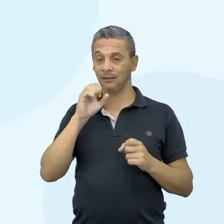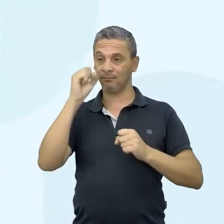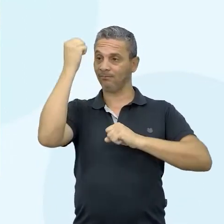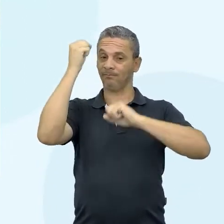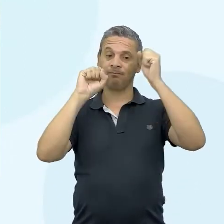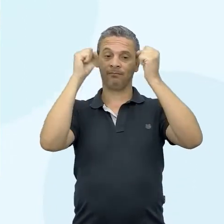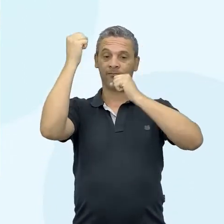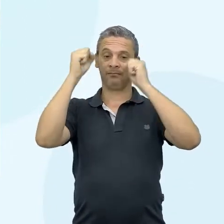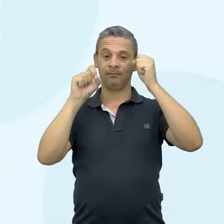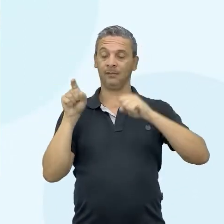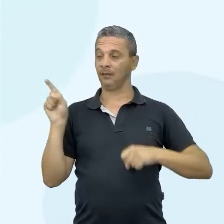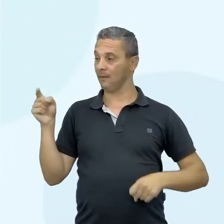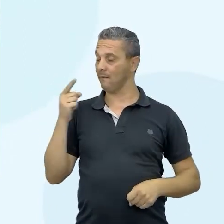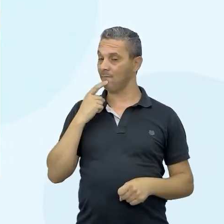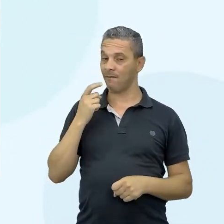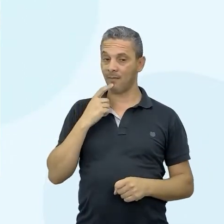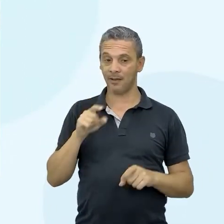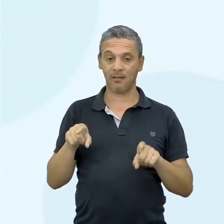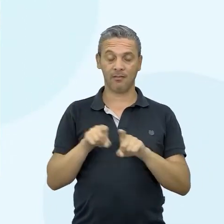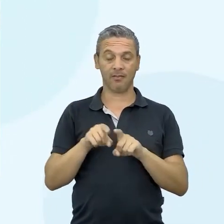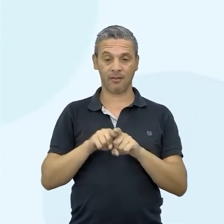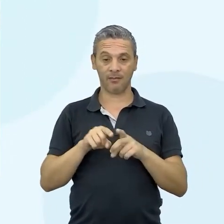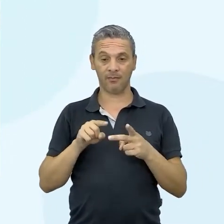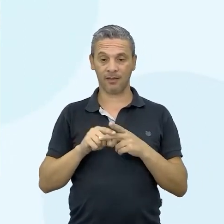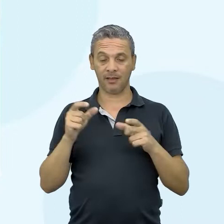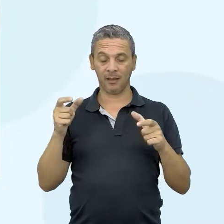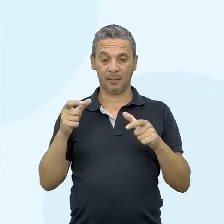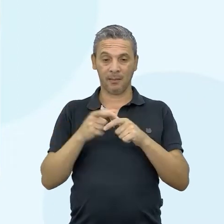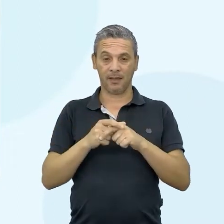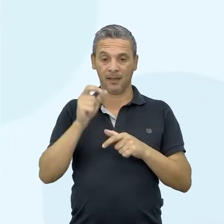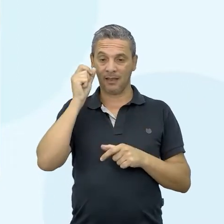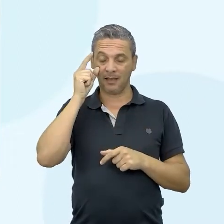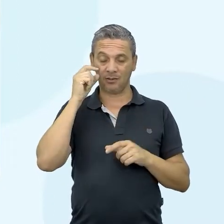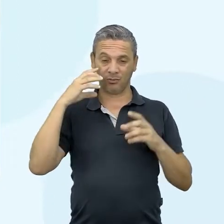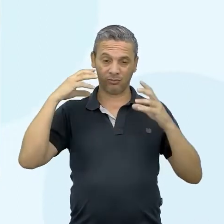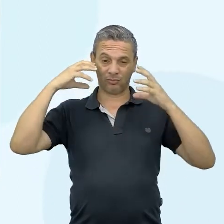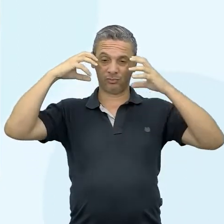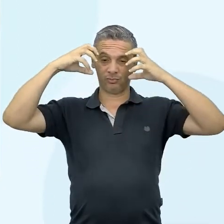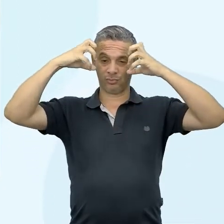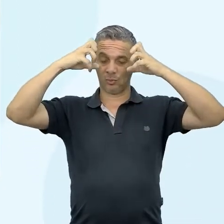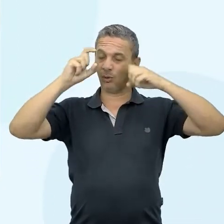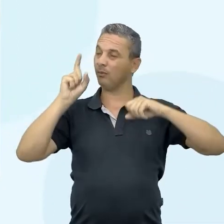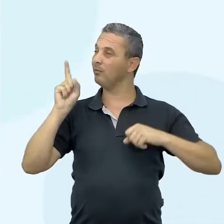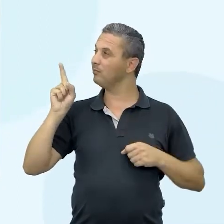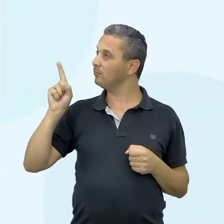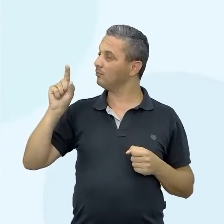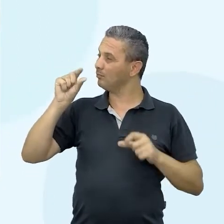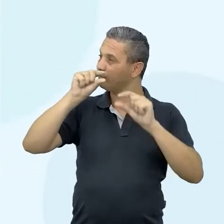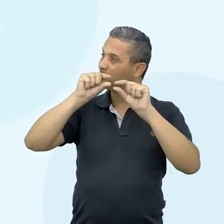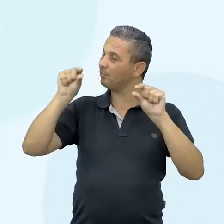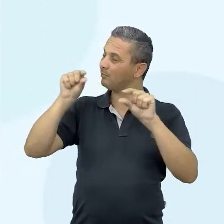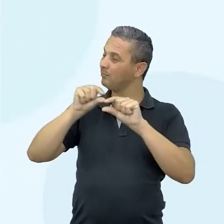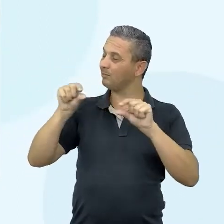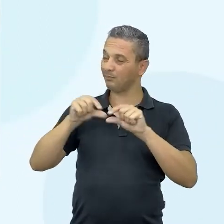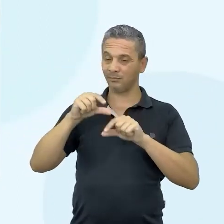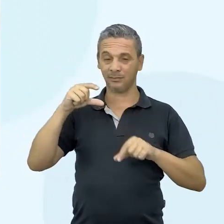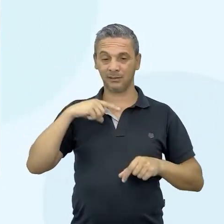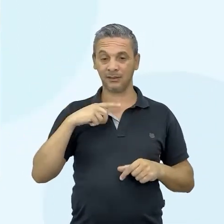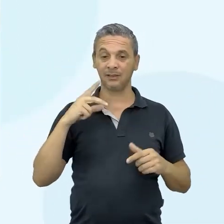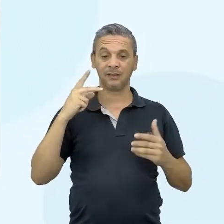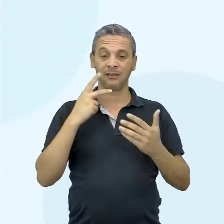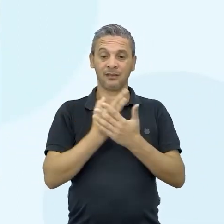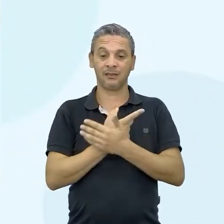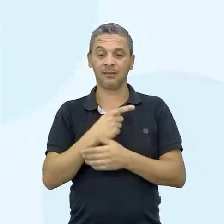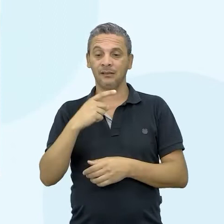essa parte vermelha e mais essa partezinha pequena azul escuro, que está bem lá no topo, né? Com essa parte verdinha, a